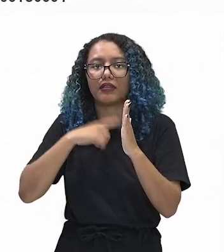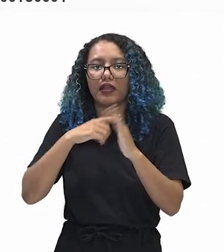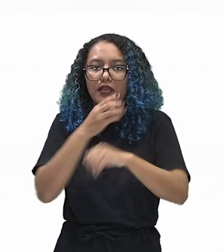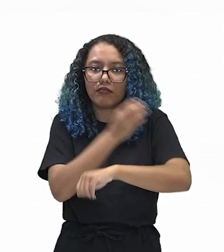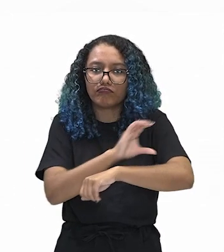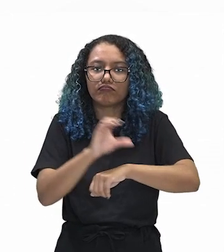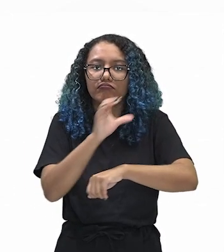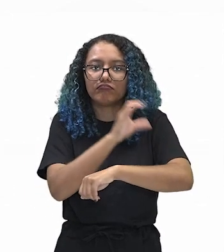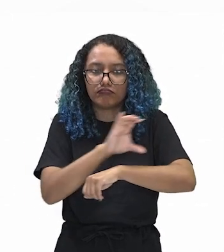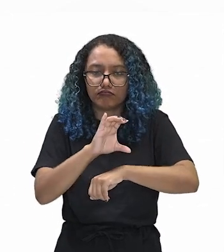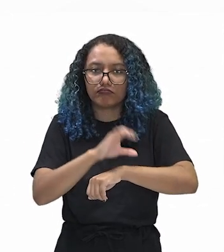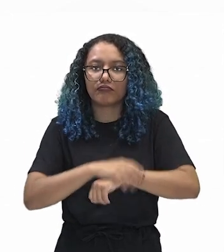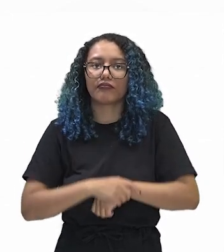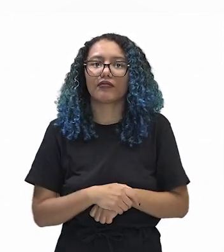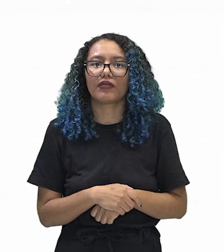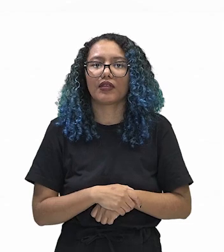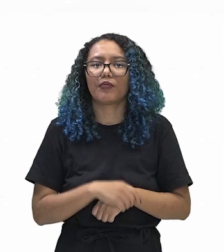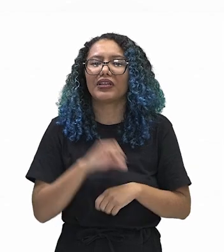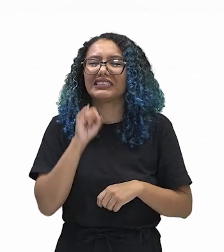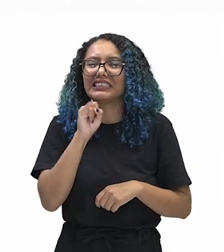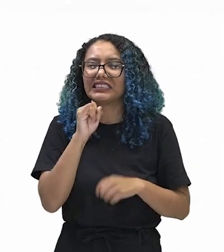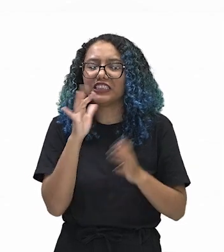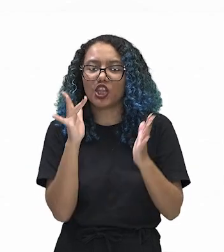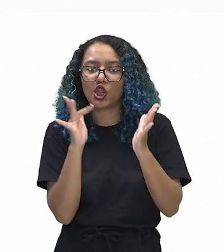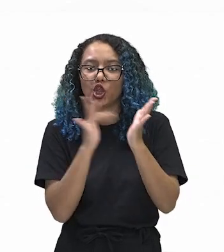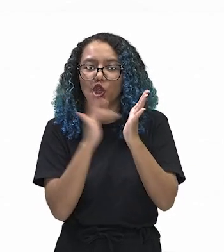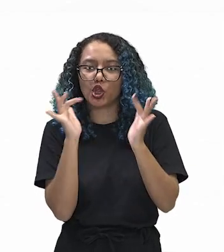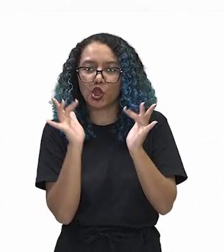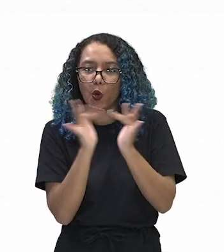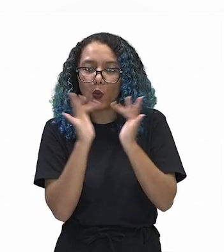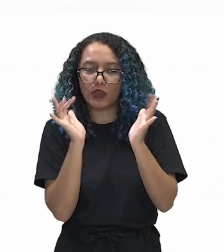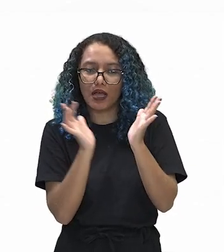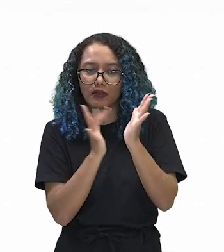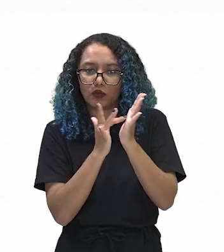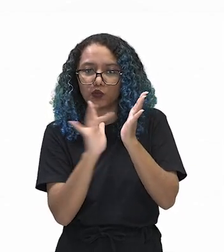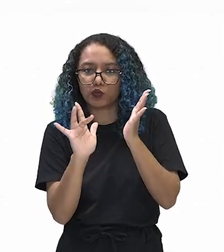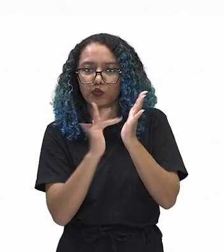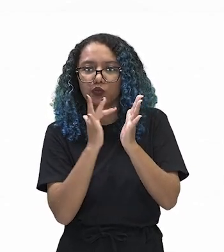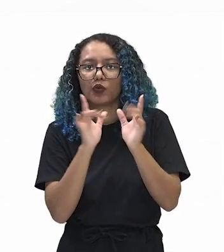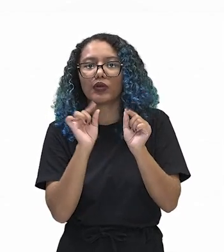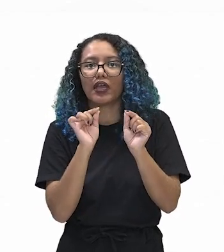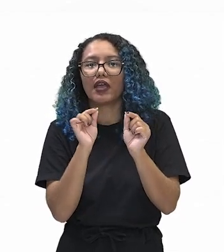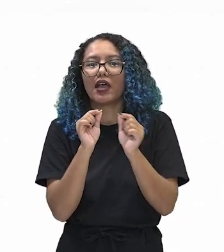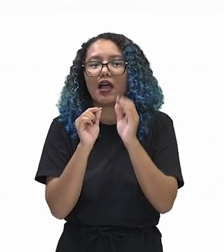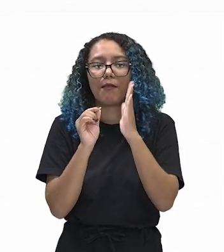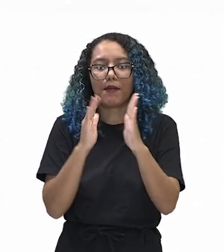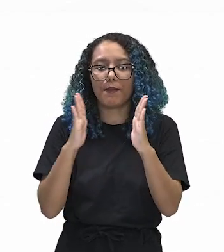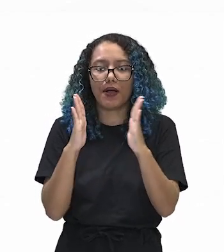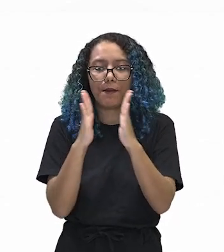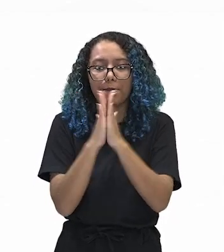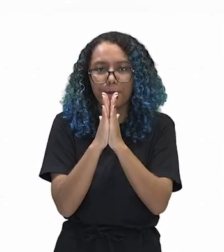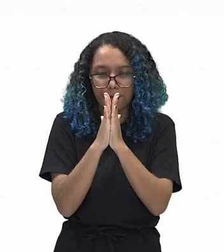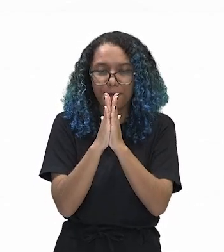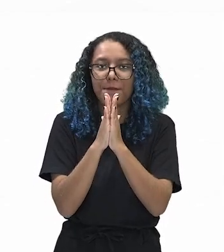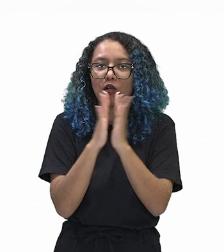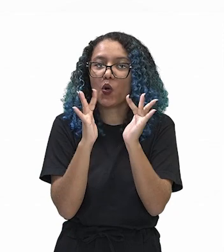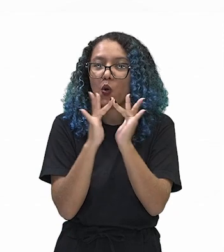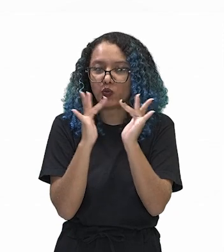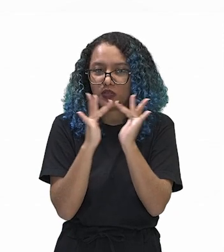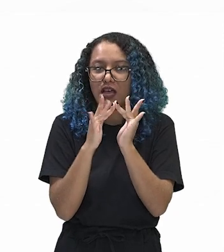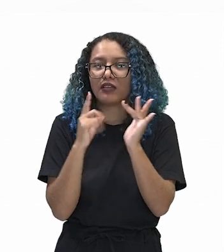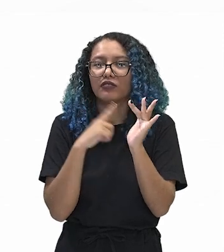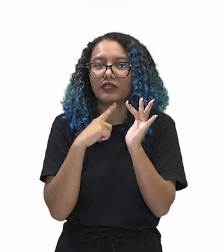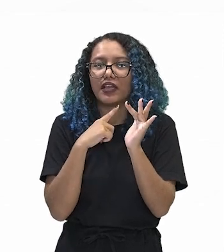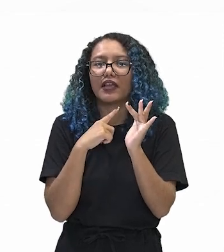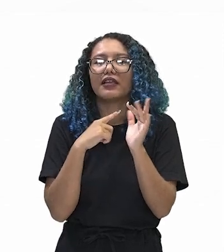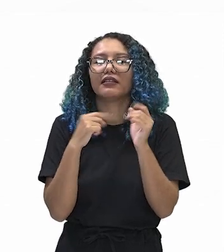só, quando você toca na tela, as duas camadas vão se encontrar. E aí vai haver ali uma corrente